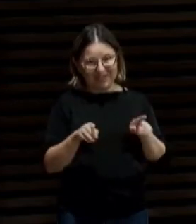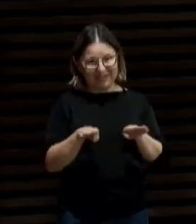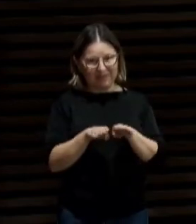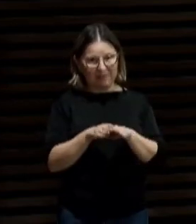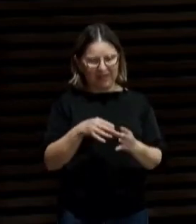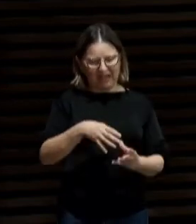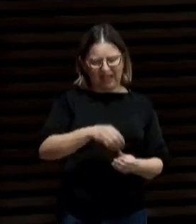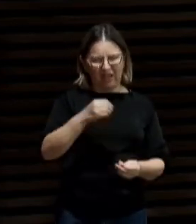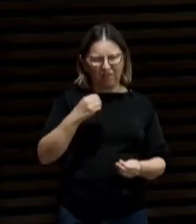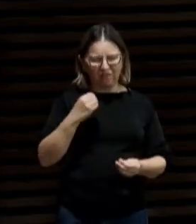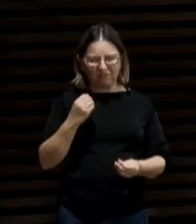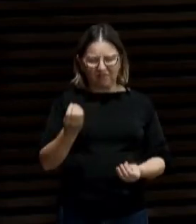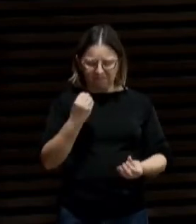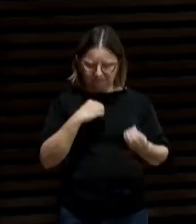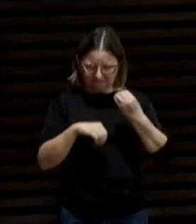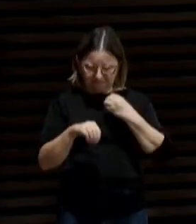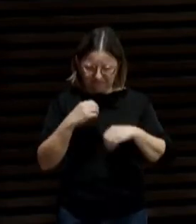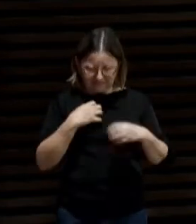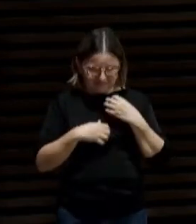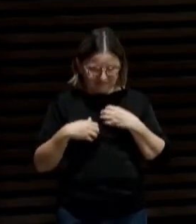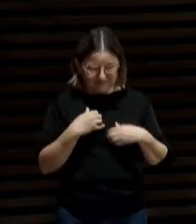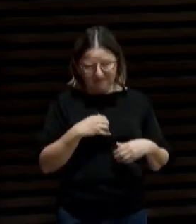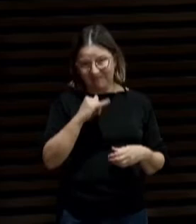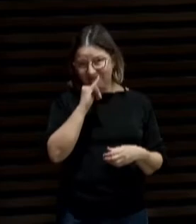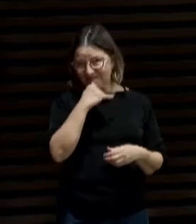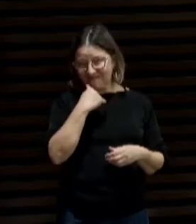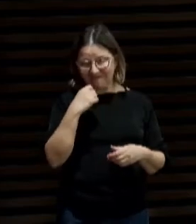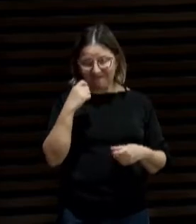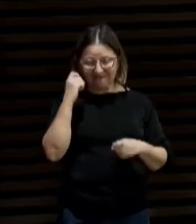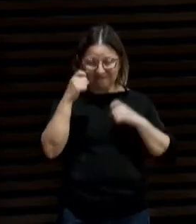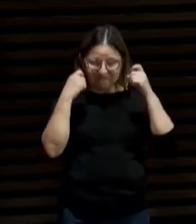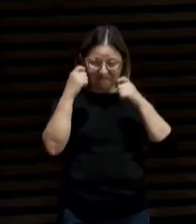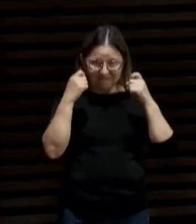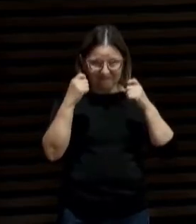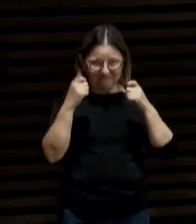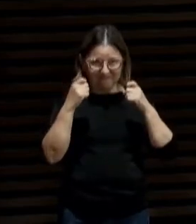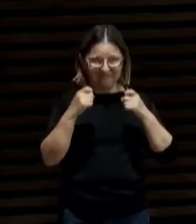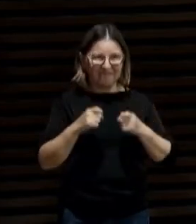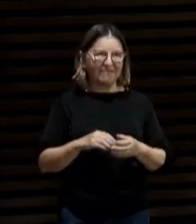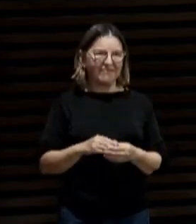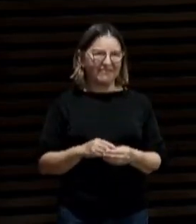Ansiedade, depressão, tristeza, preocupação, indignação.